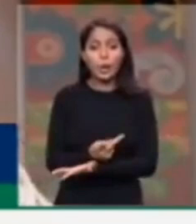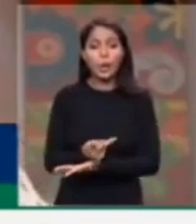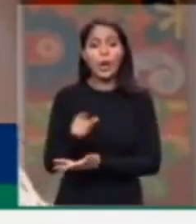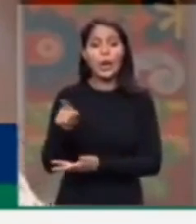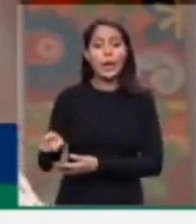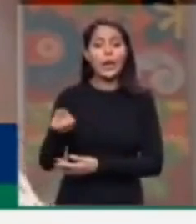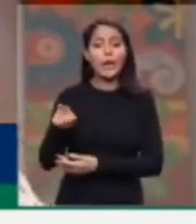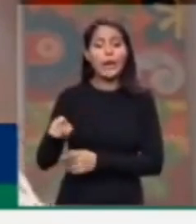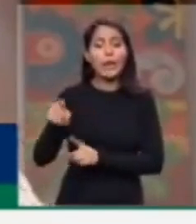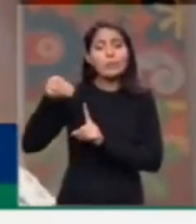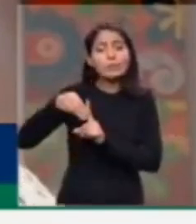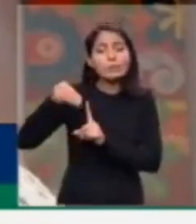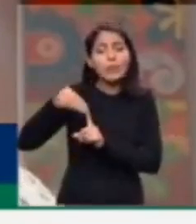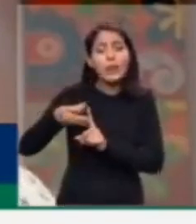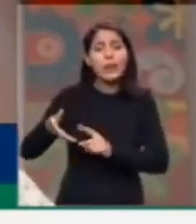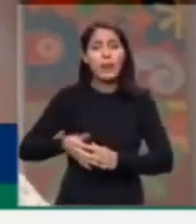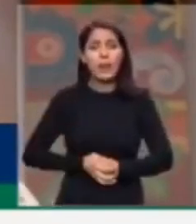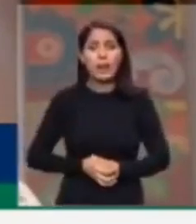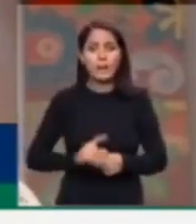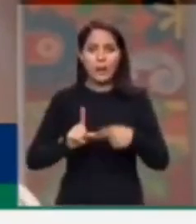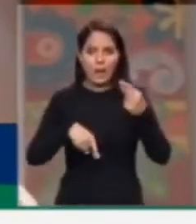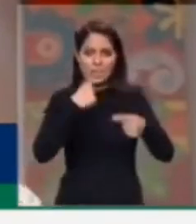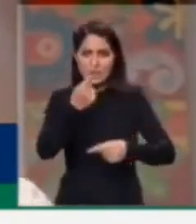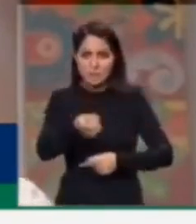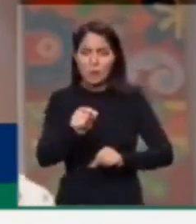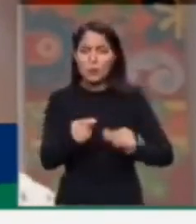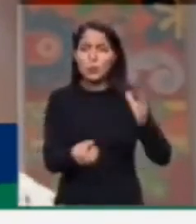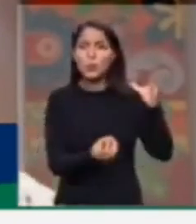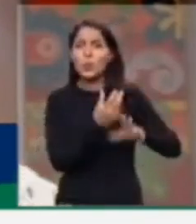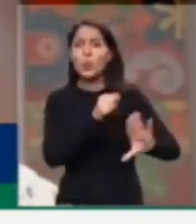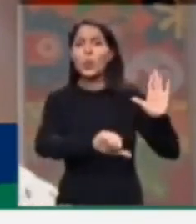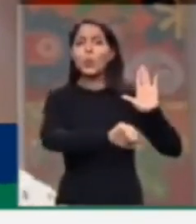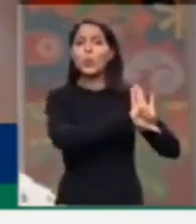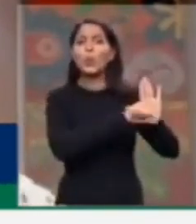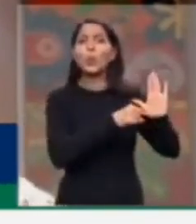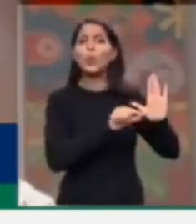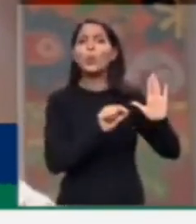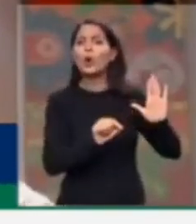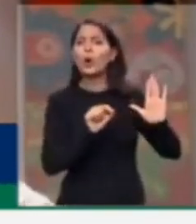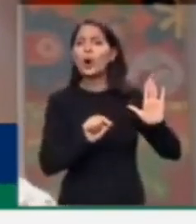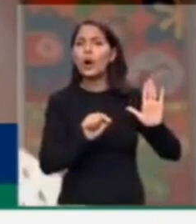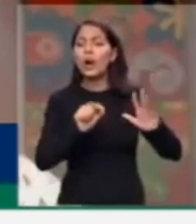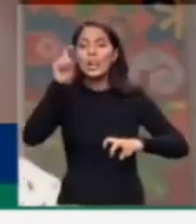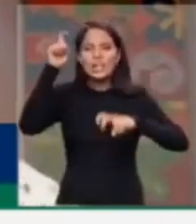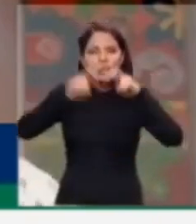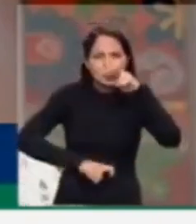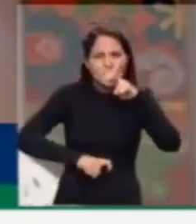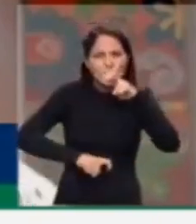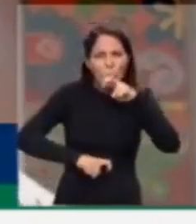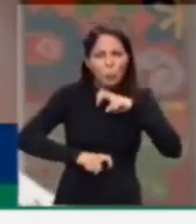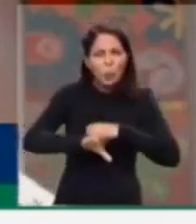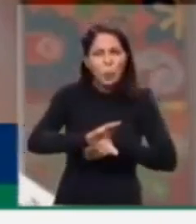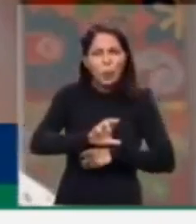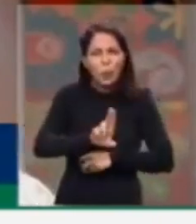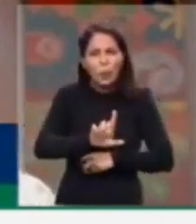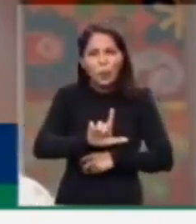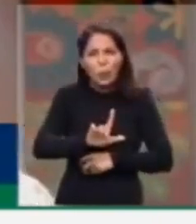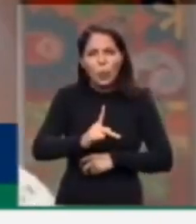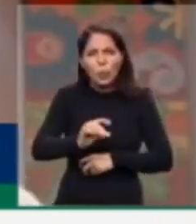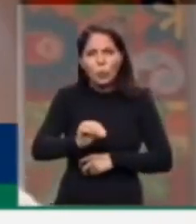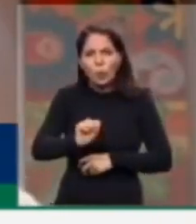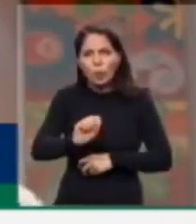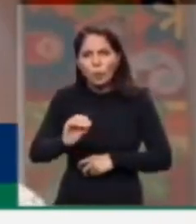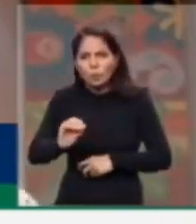inédito no Código Penal por um crime que não existe, que é estupro culposo. E o estuprador foi inocentado por um